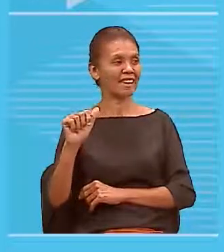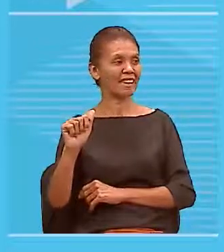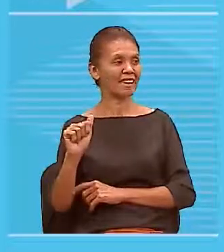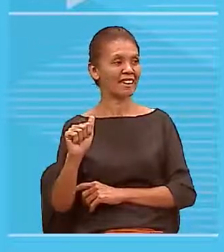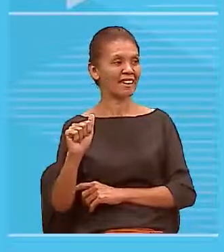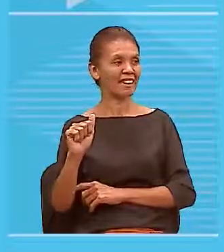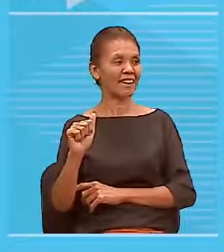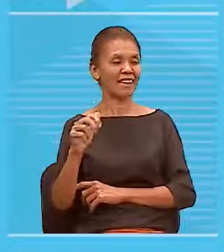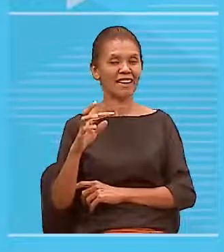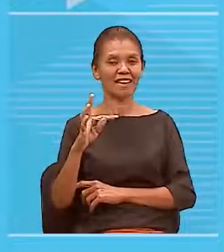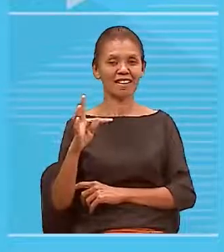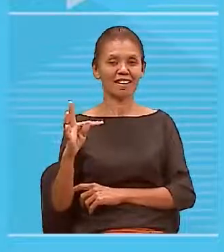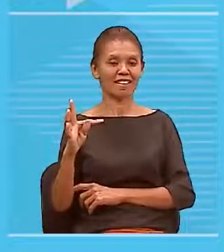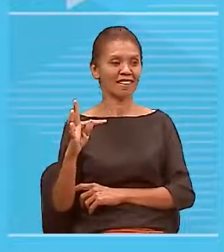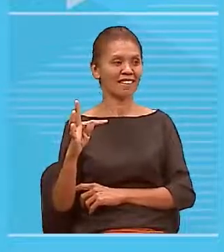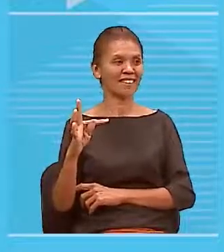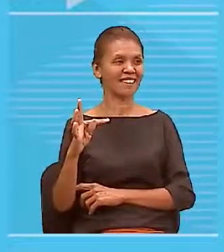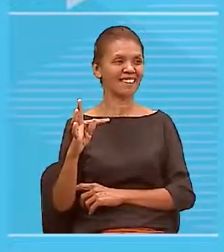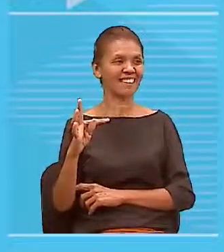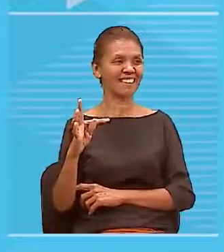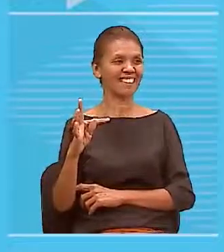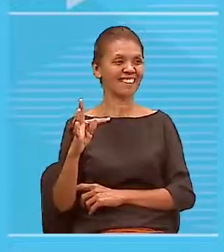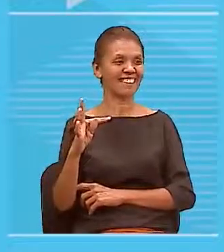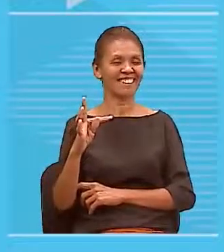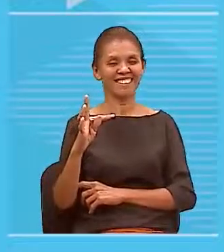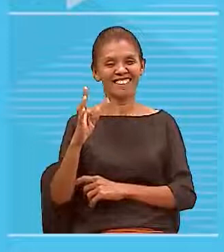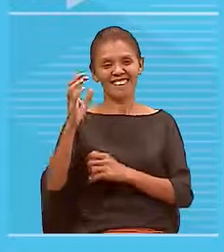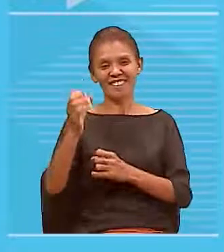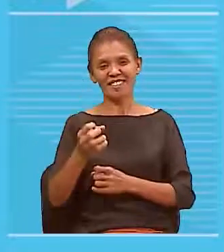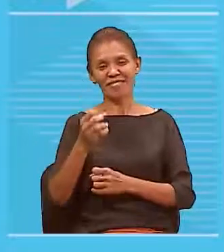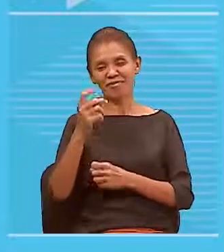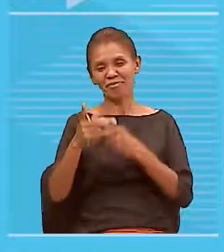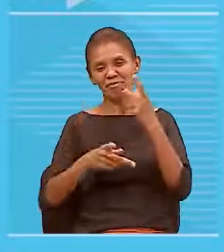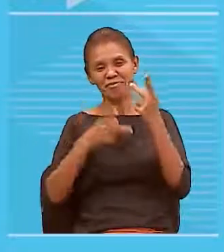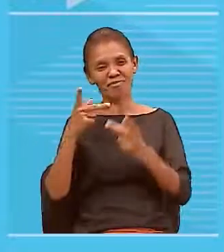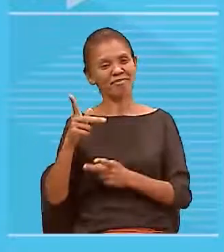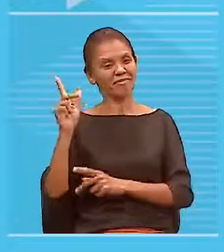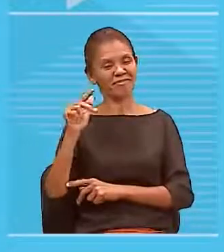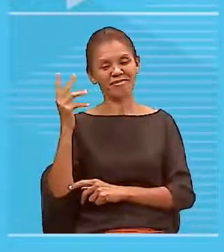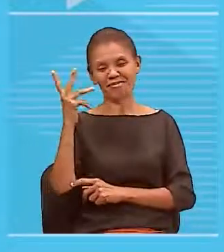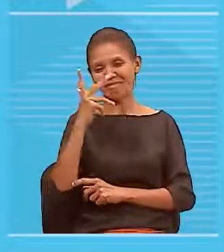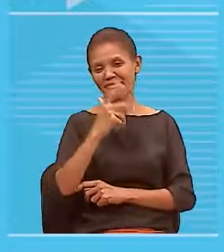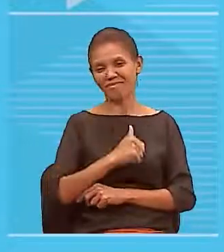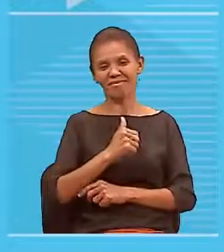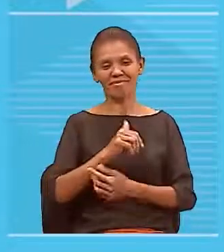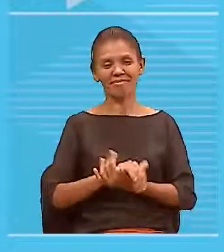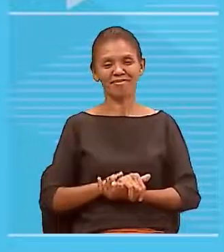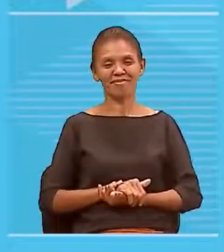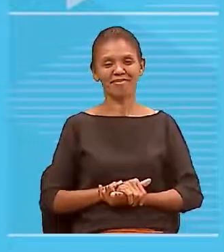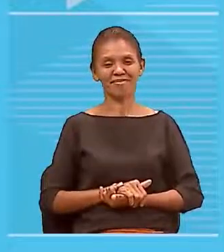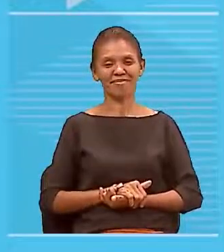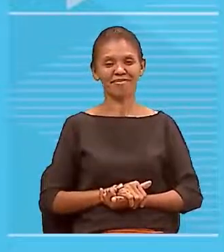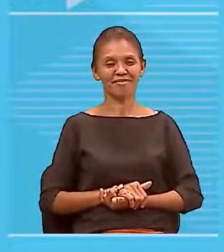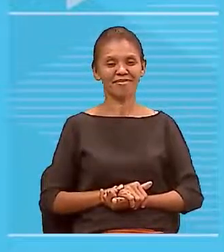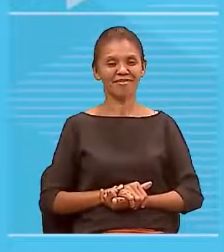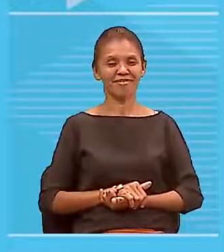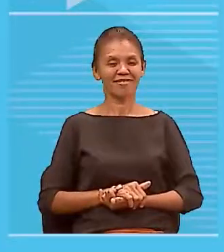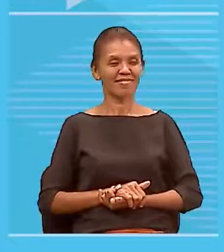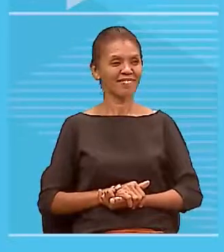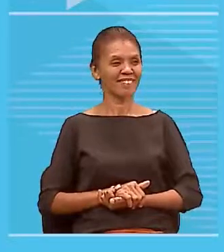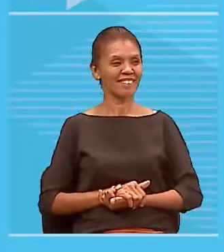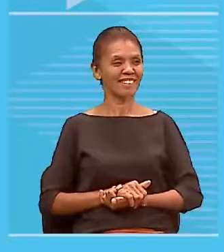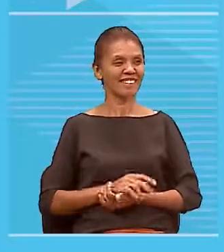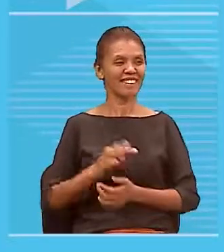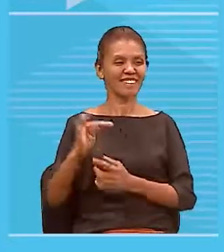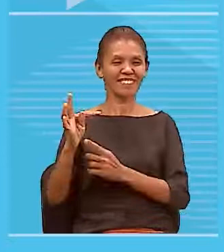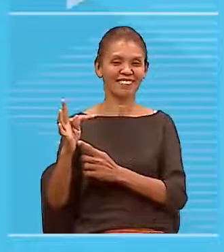hábitat. Hábitat. Como é bonitinho falar? Hábitat. Não é habitat, não. Esse T é mudo igual o H